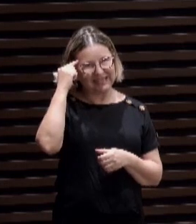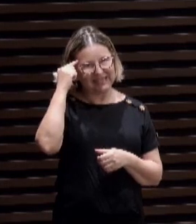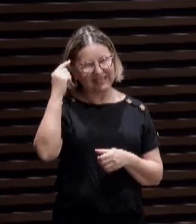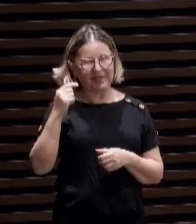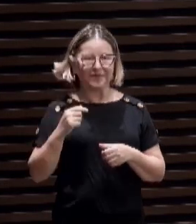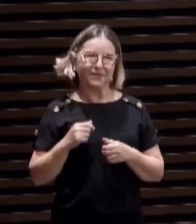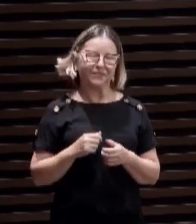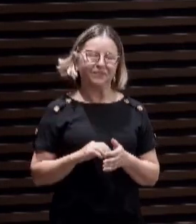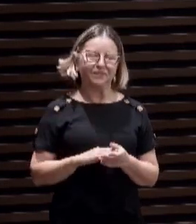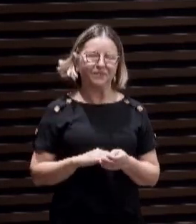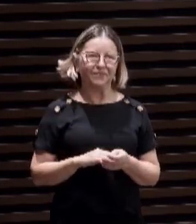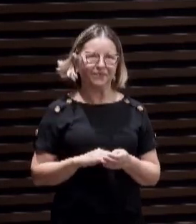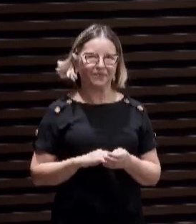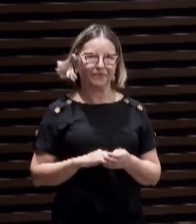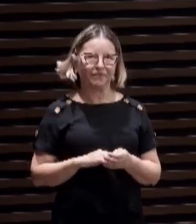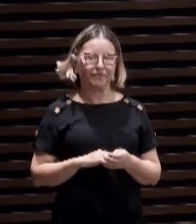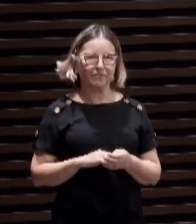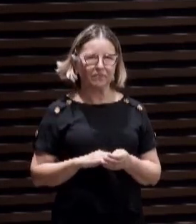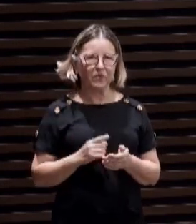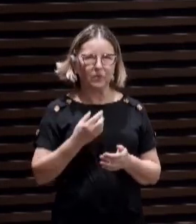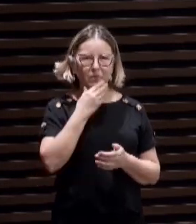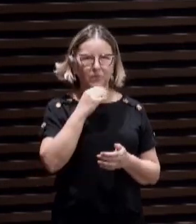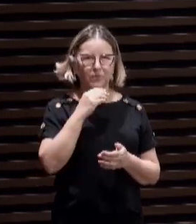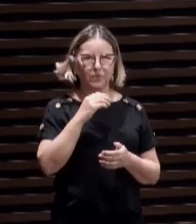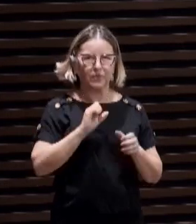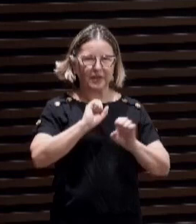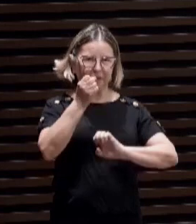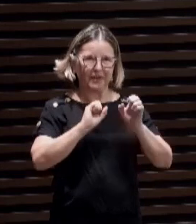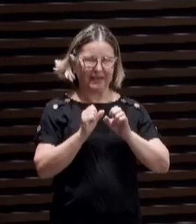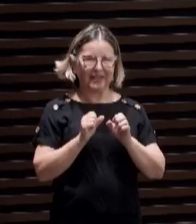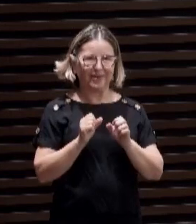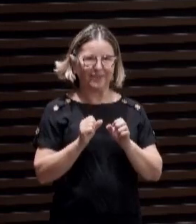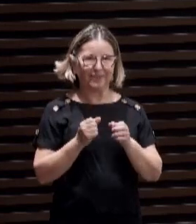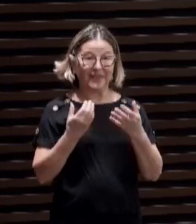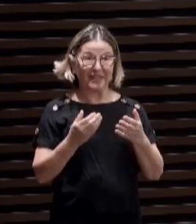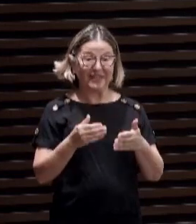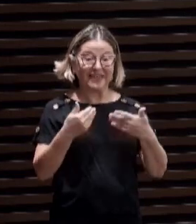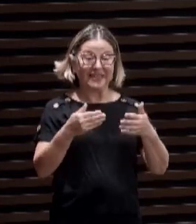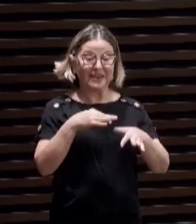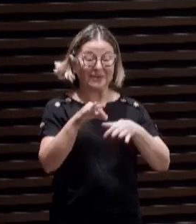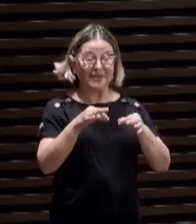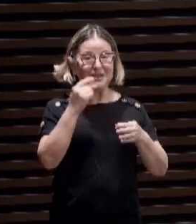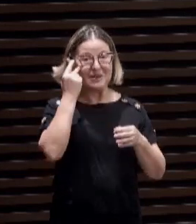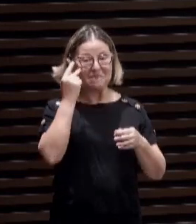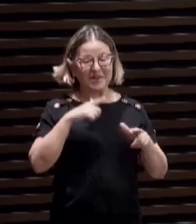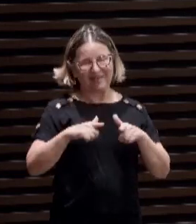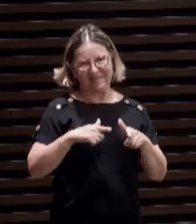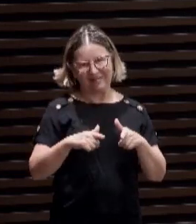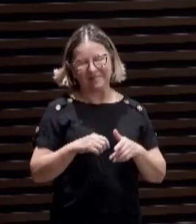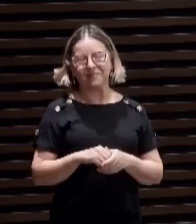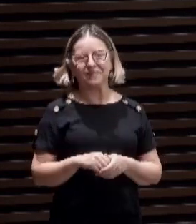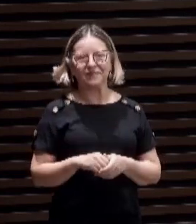ilustração, pensando o seguinte: o empresário, no final do ano, ele resolveu gratificar os funcionários. E ele